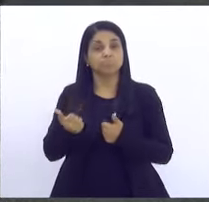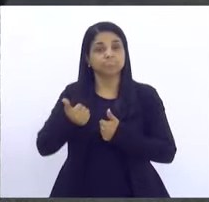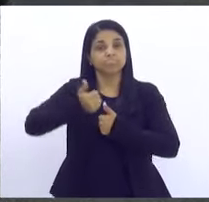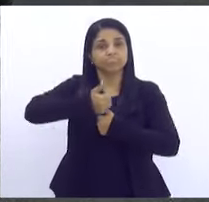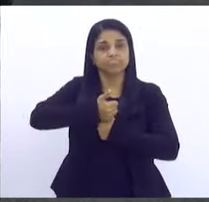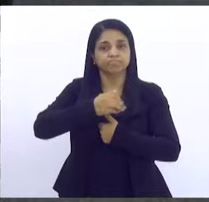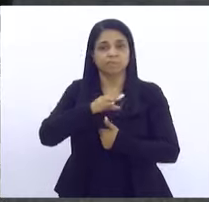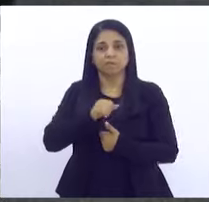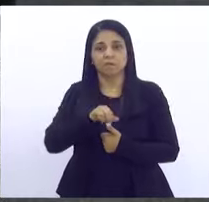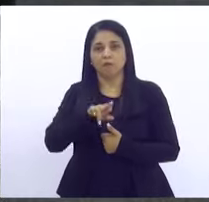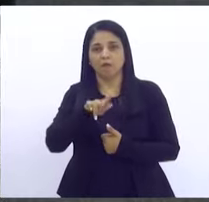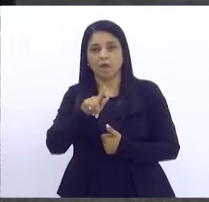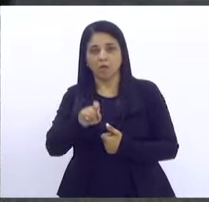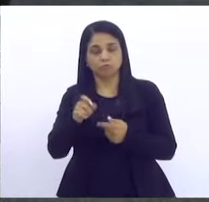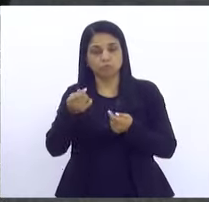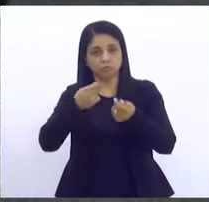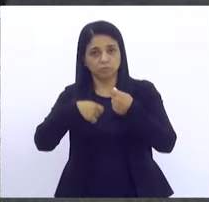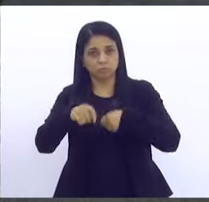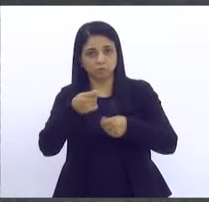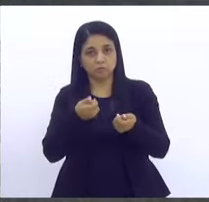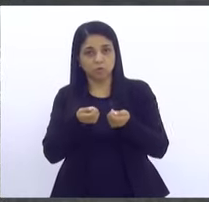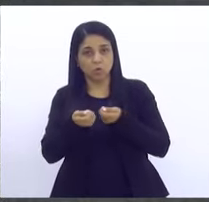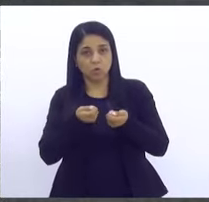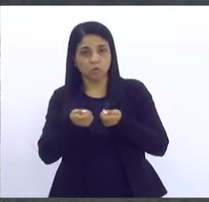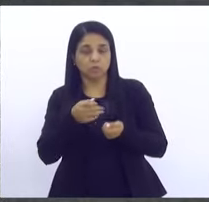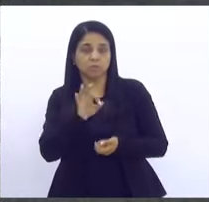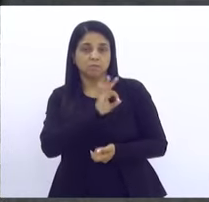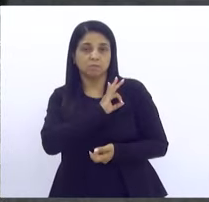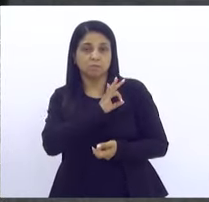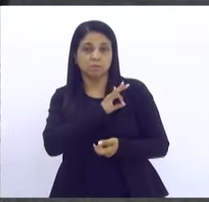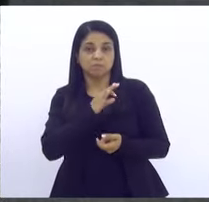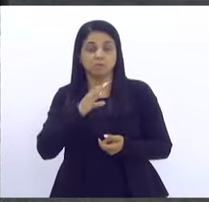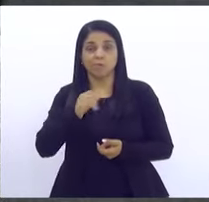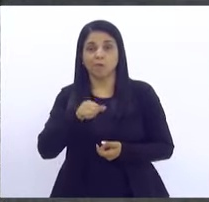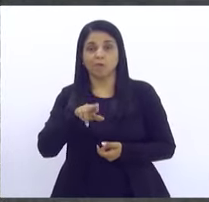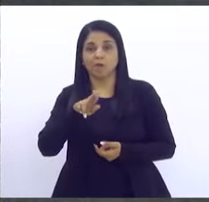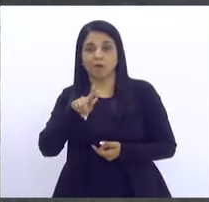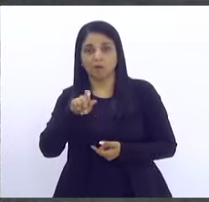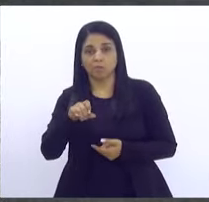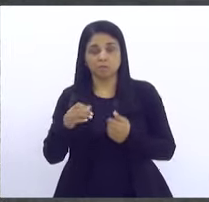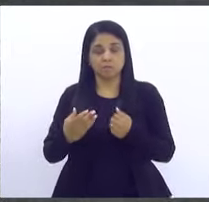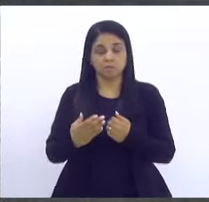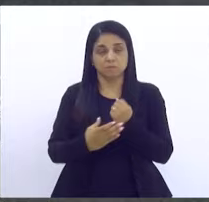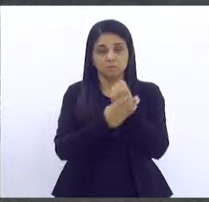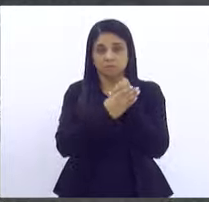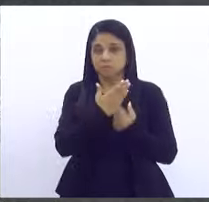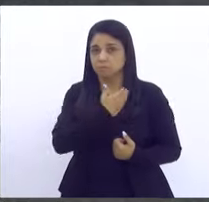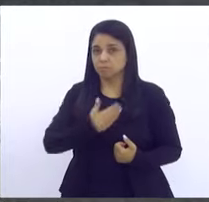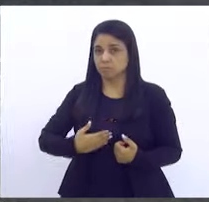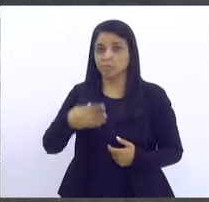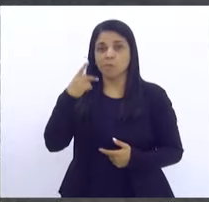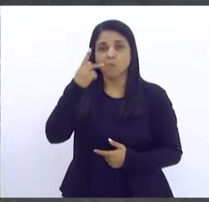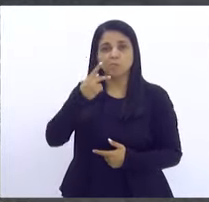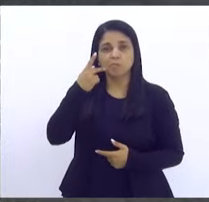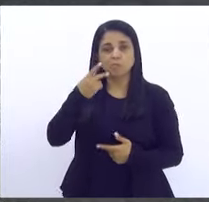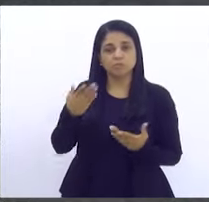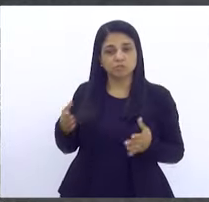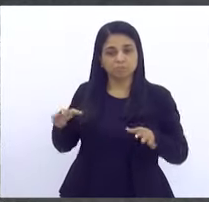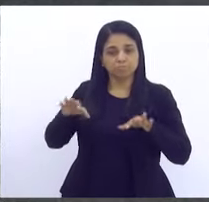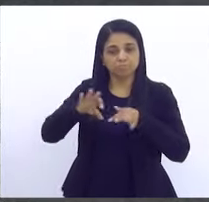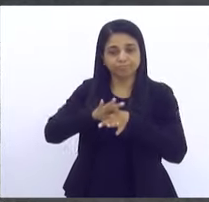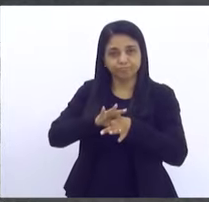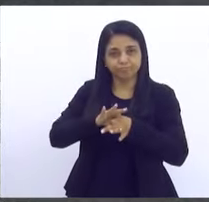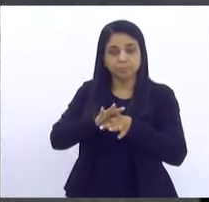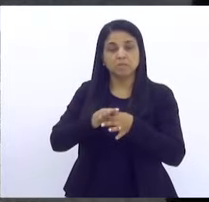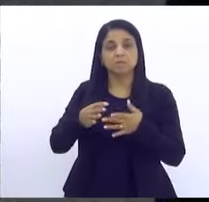para administração e controle da polícia. E o cargo da segurança pública é para pensar uma política integrada que fale não